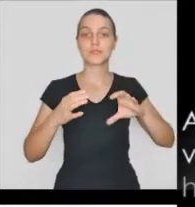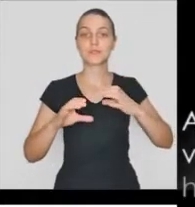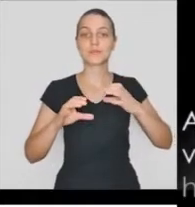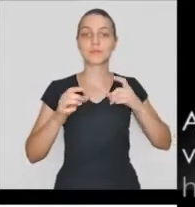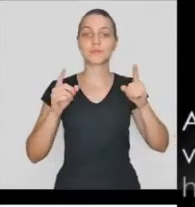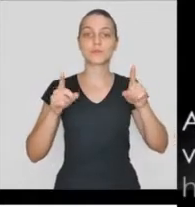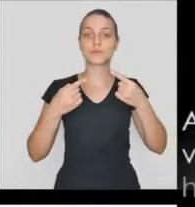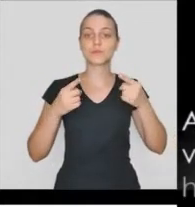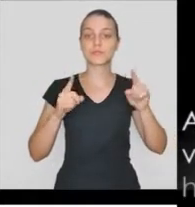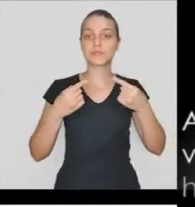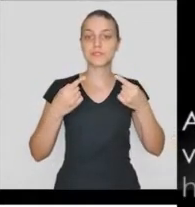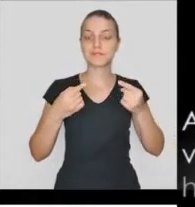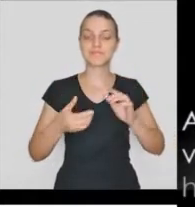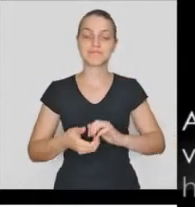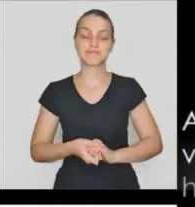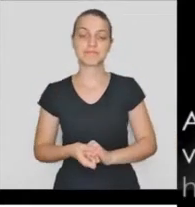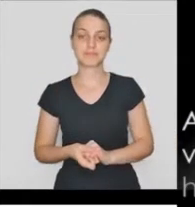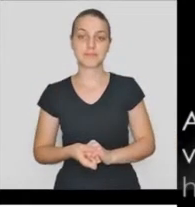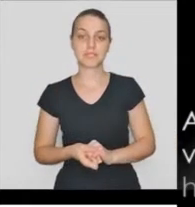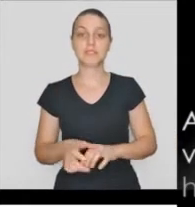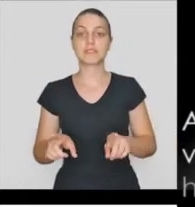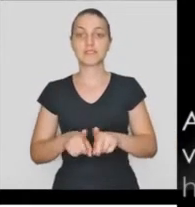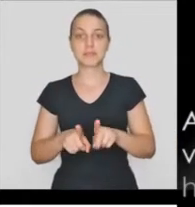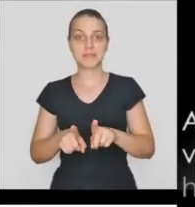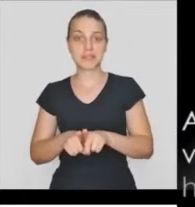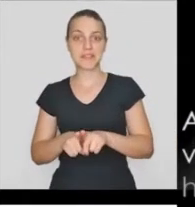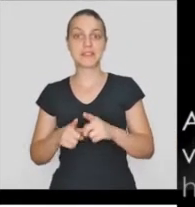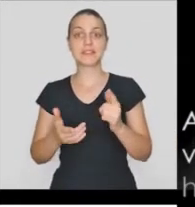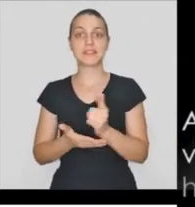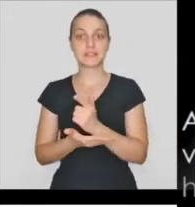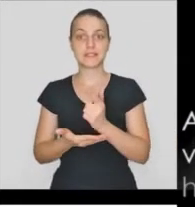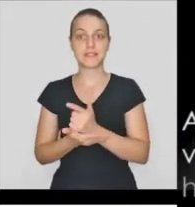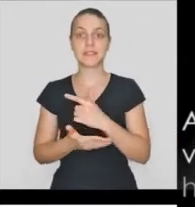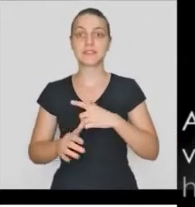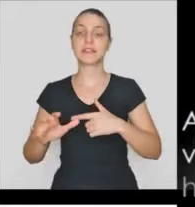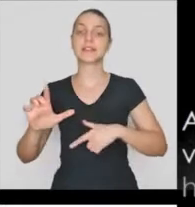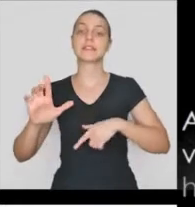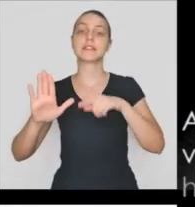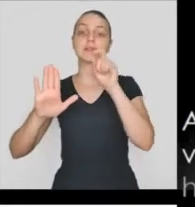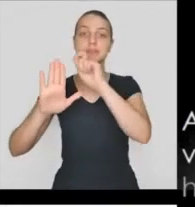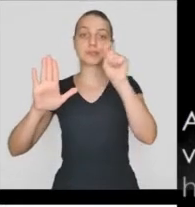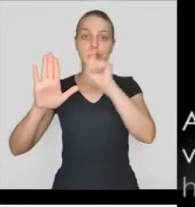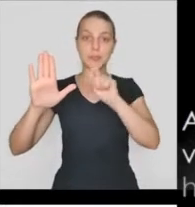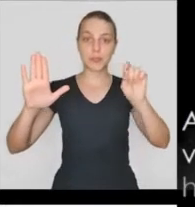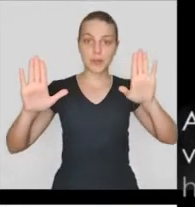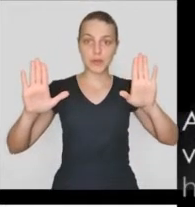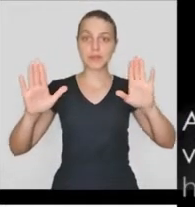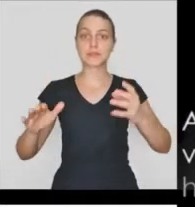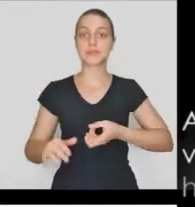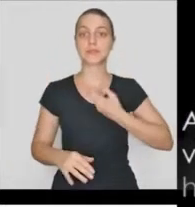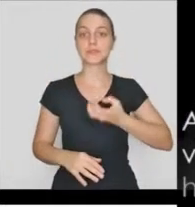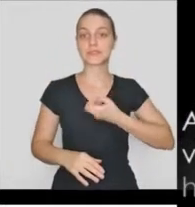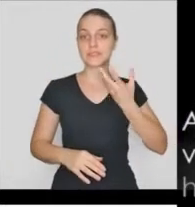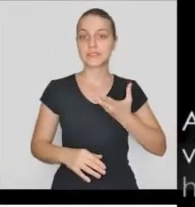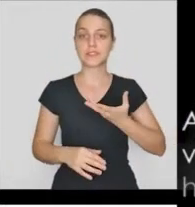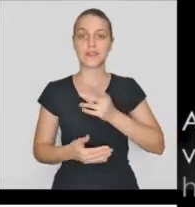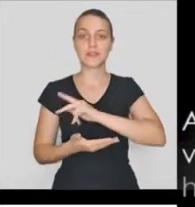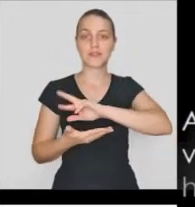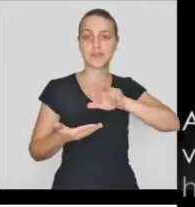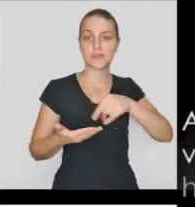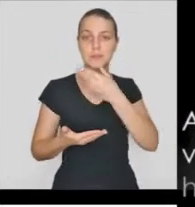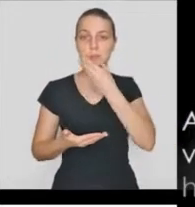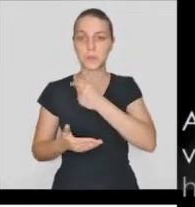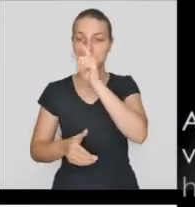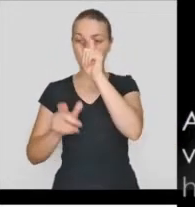literárias, basicamente a prosa e a poesia, com os grandes autores que nós temos, João Guimarães Rosa, Fernando Pessoa,